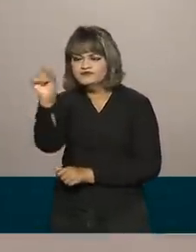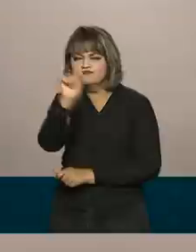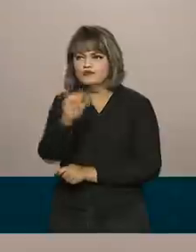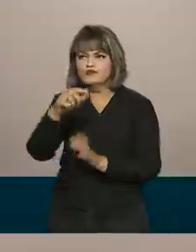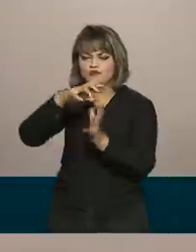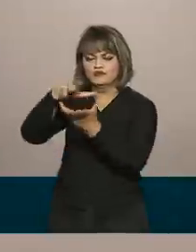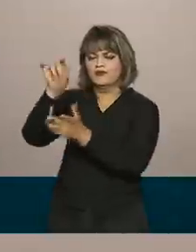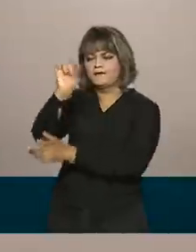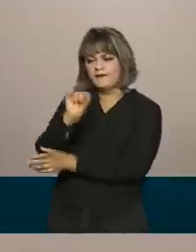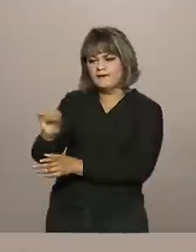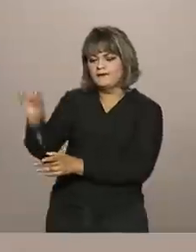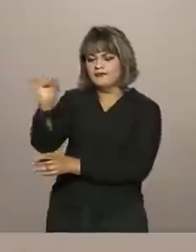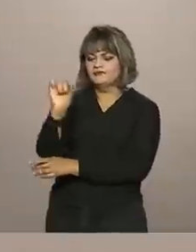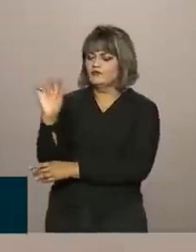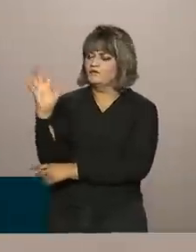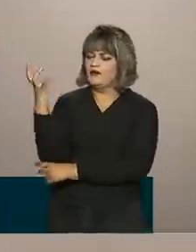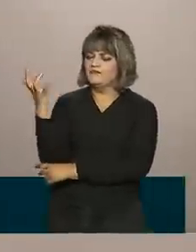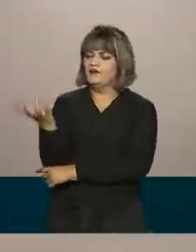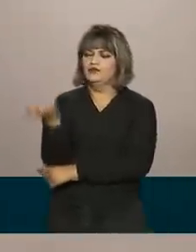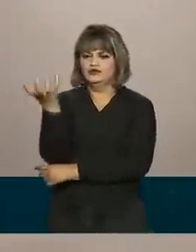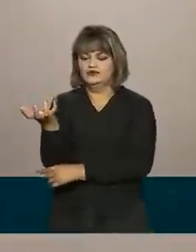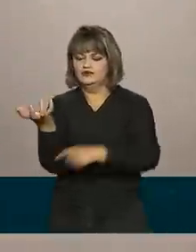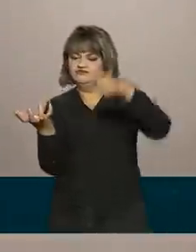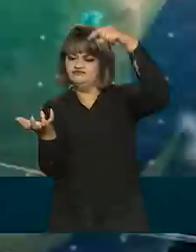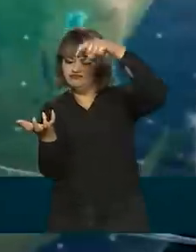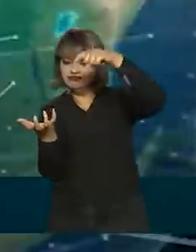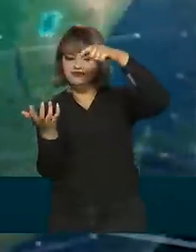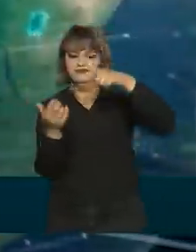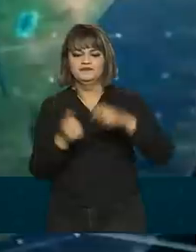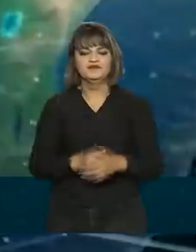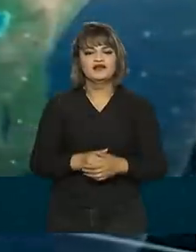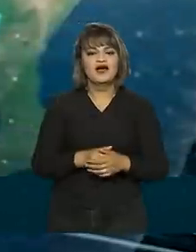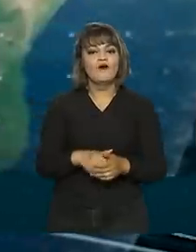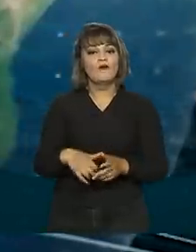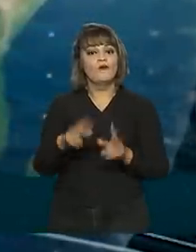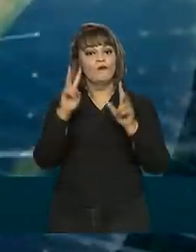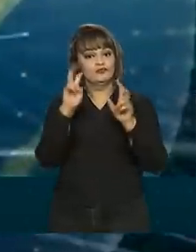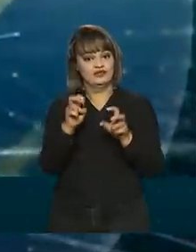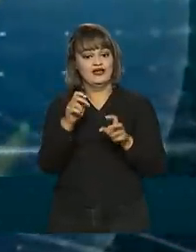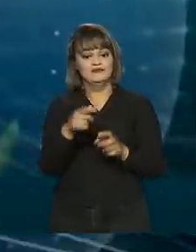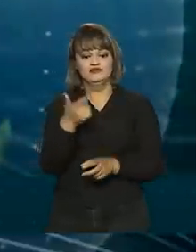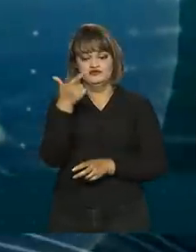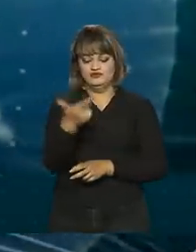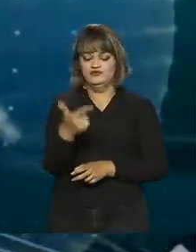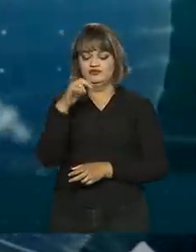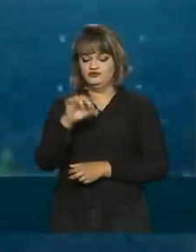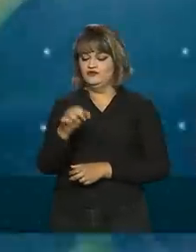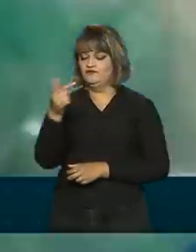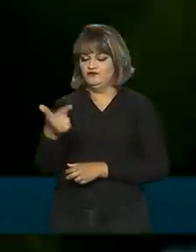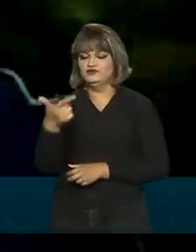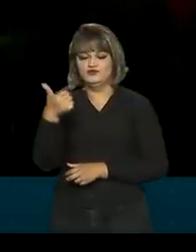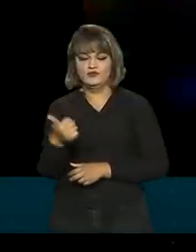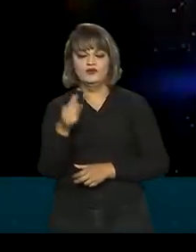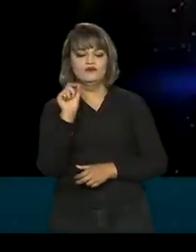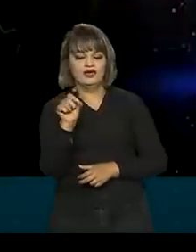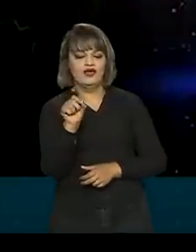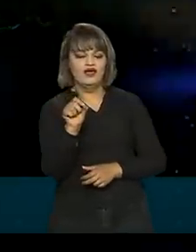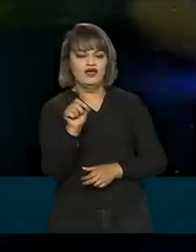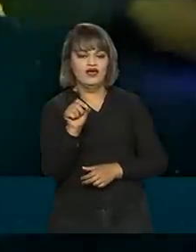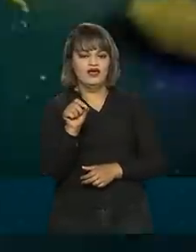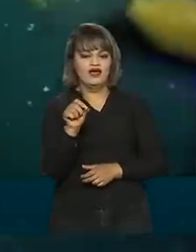no planeta o a mão que sustenta E outro que aponta a direção o tema da edição de 2021 é a